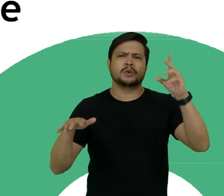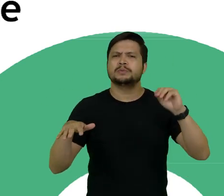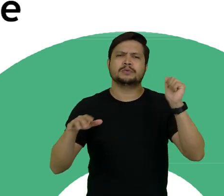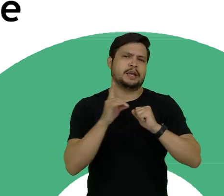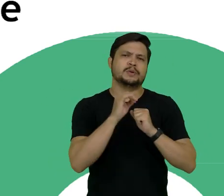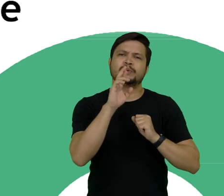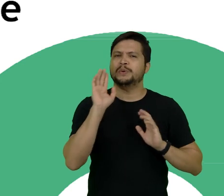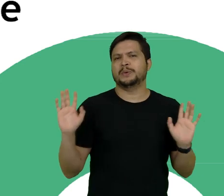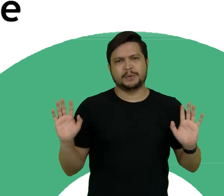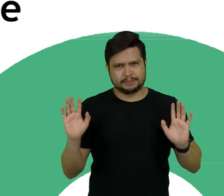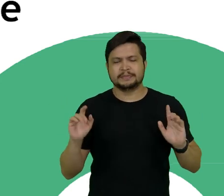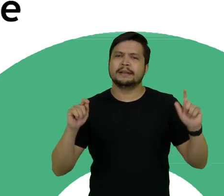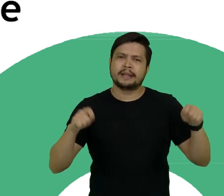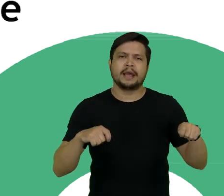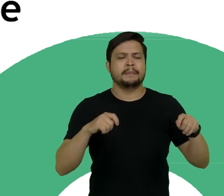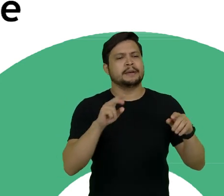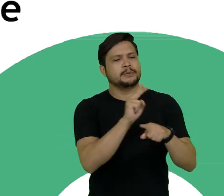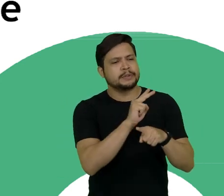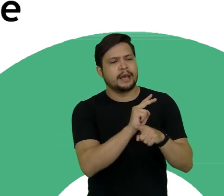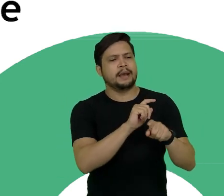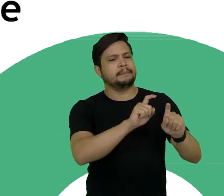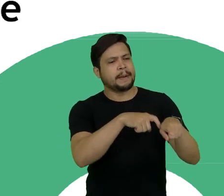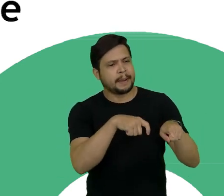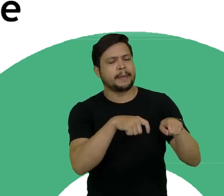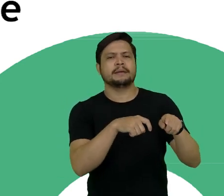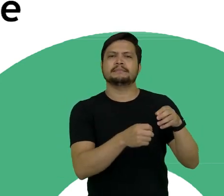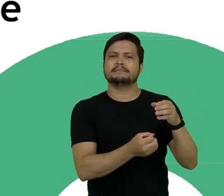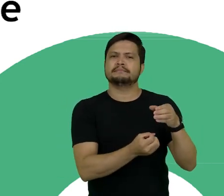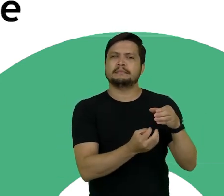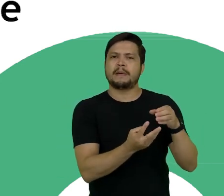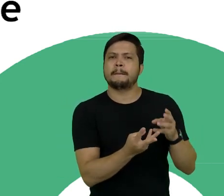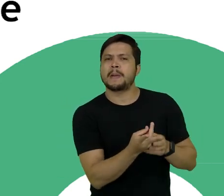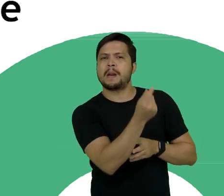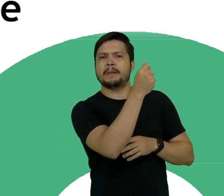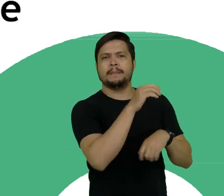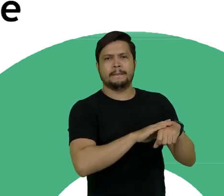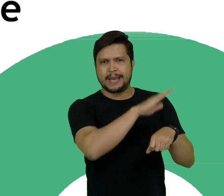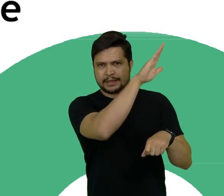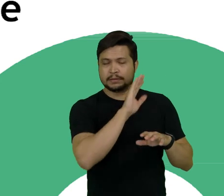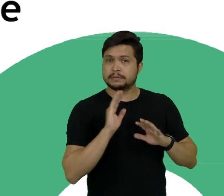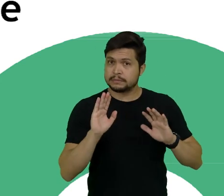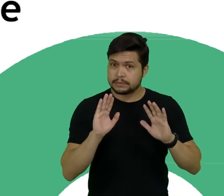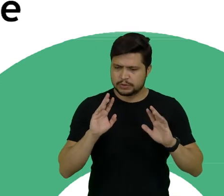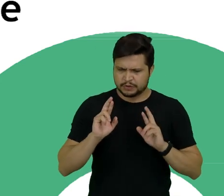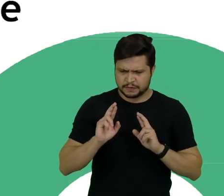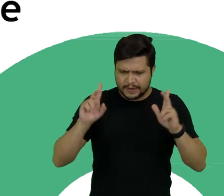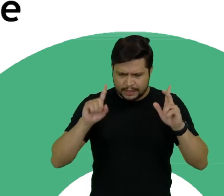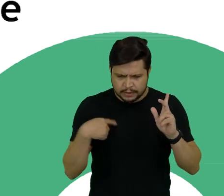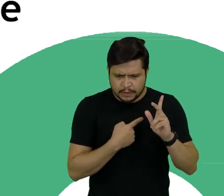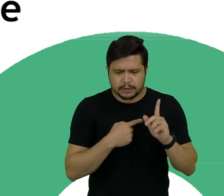É muito fácil quando chove, quando tem irrigação, é fácil você produzir, aumentar a produção. Agora,